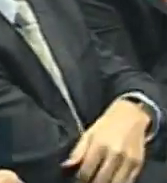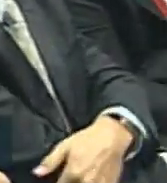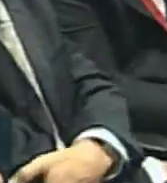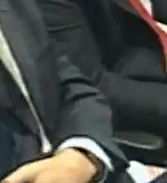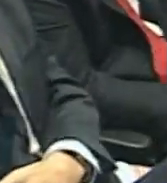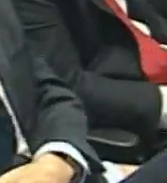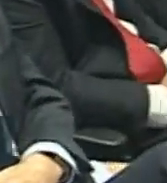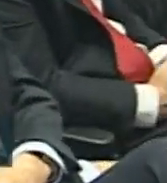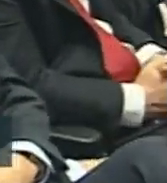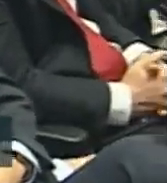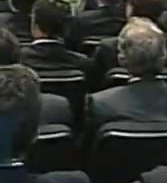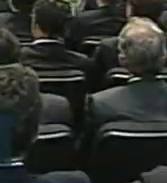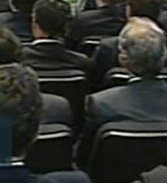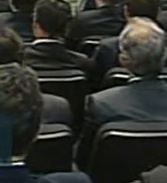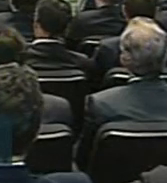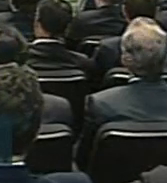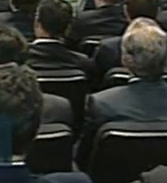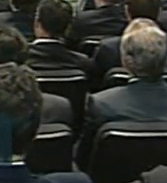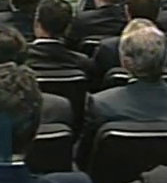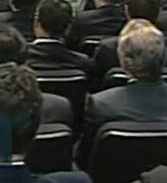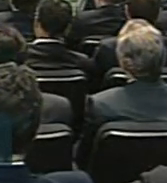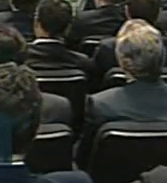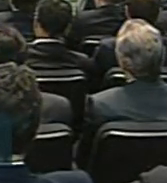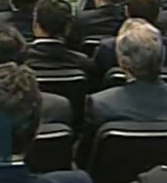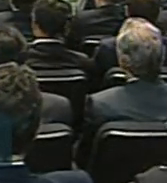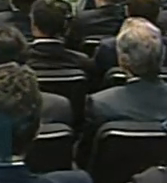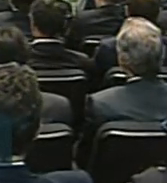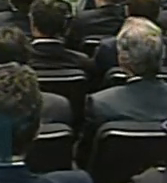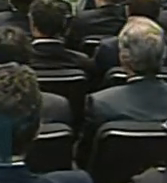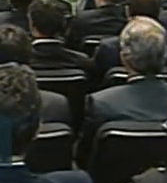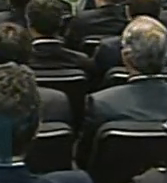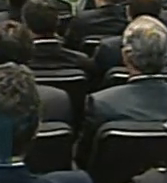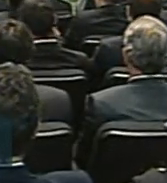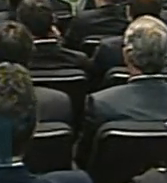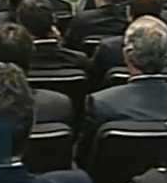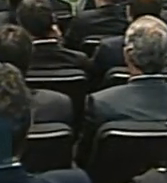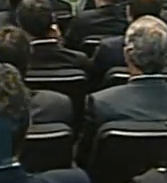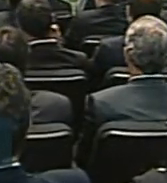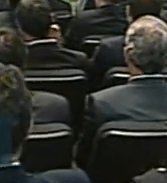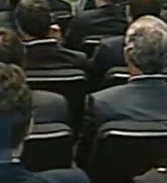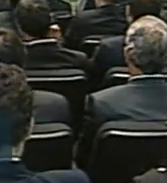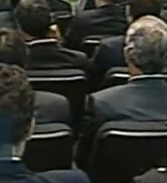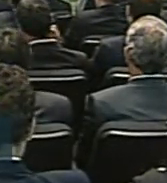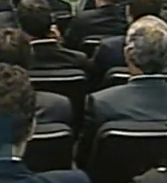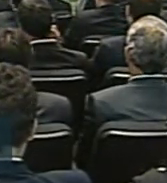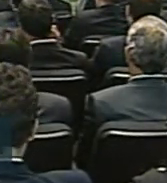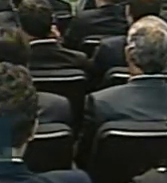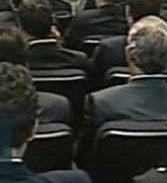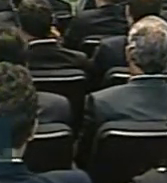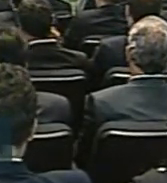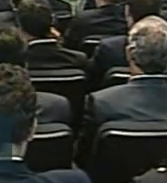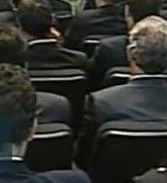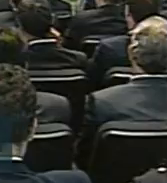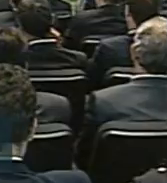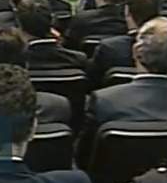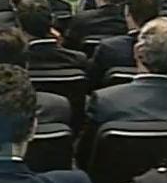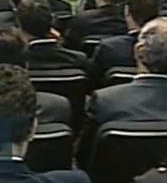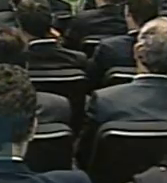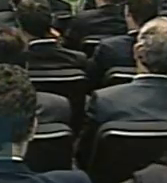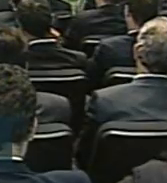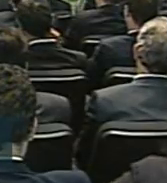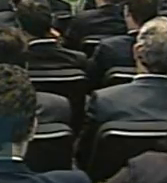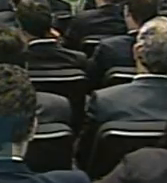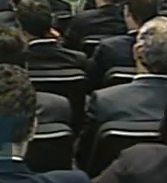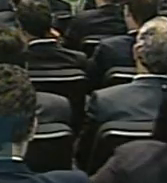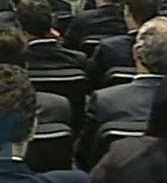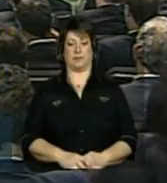Ouviremos neste momento o ministro de Estado das Cidades em exercício, o senhor Alexandre Cordeiro Macedo.